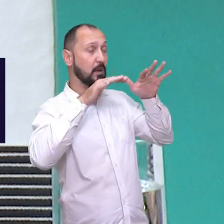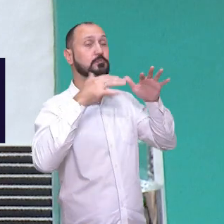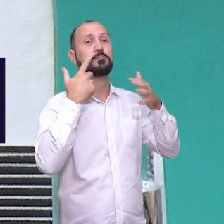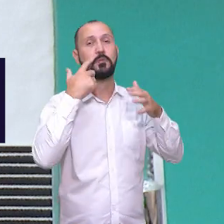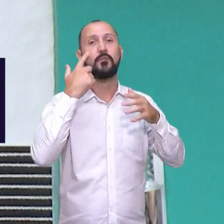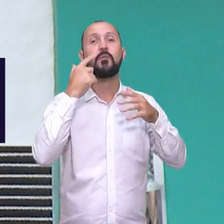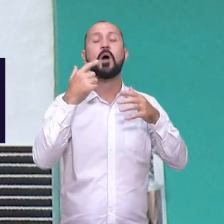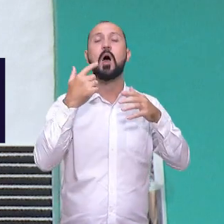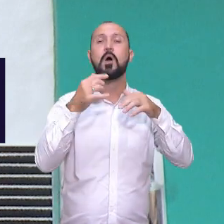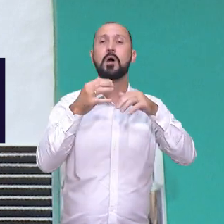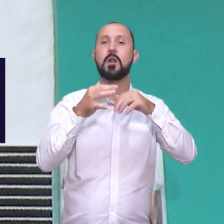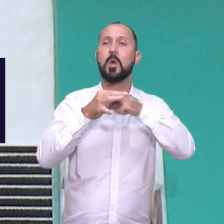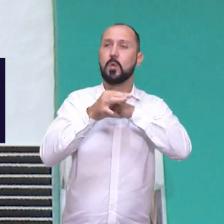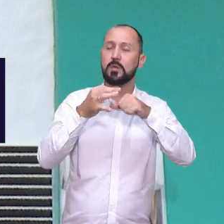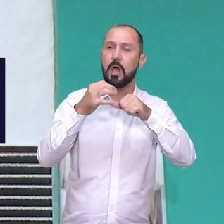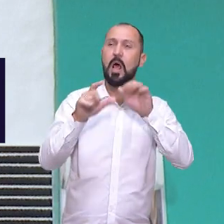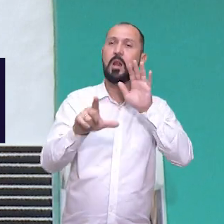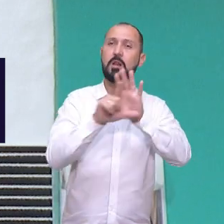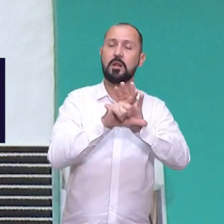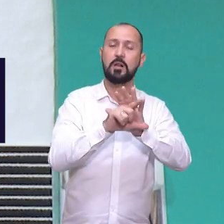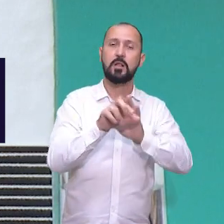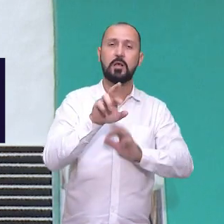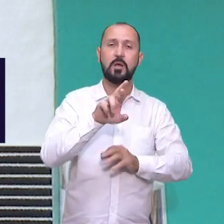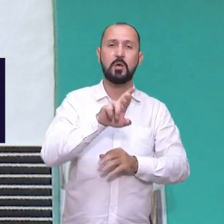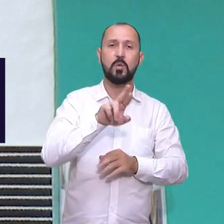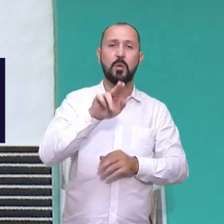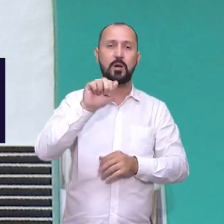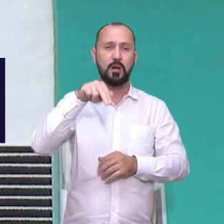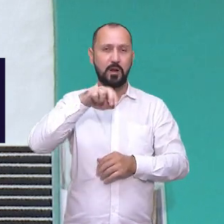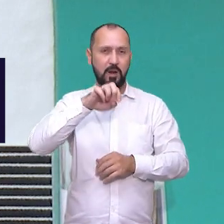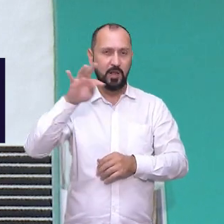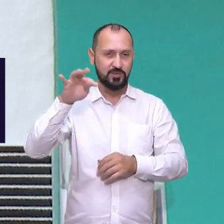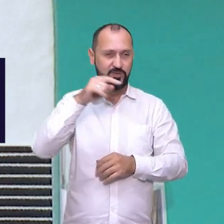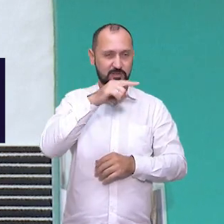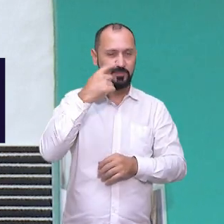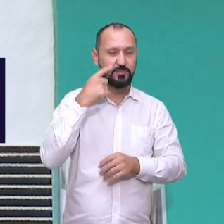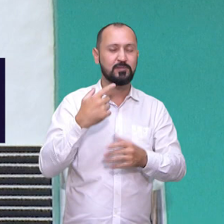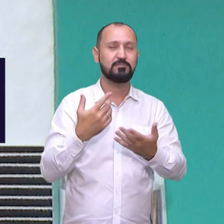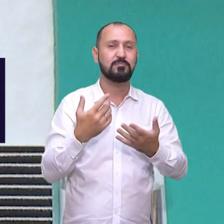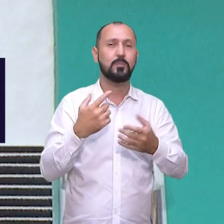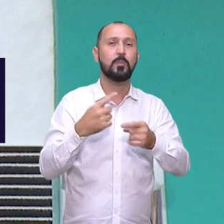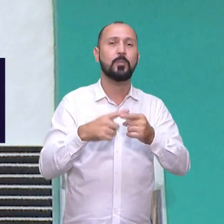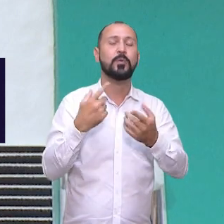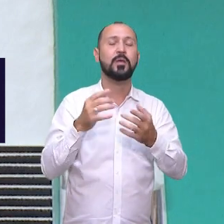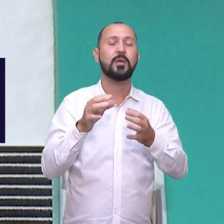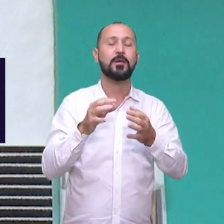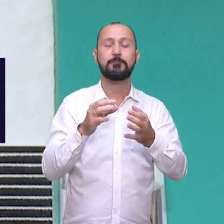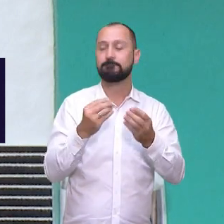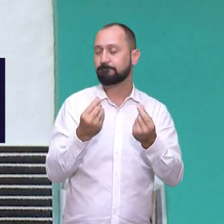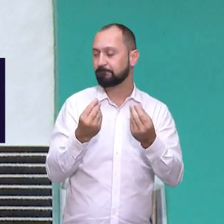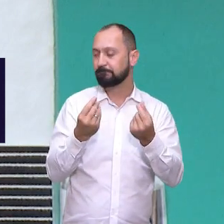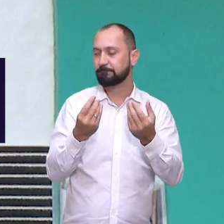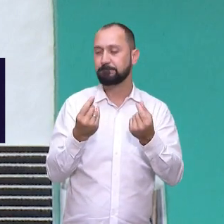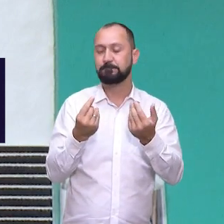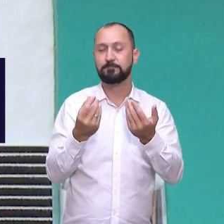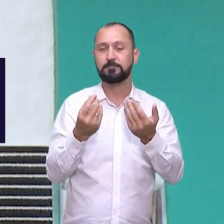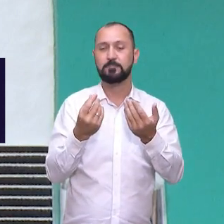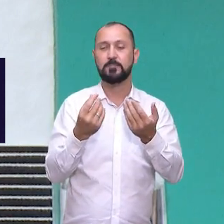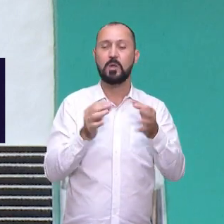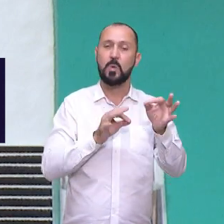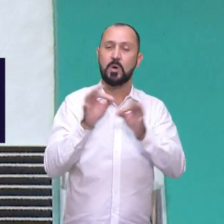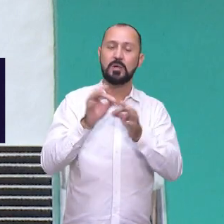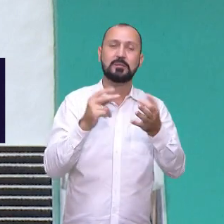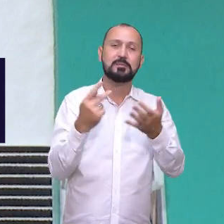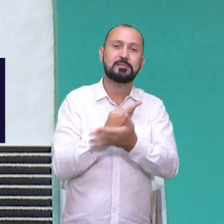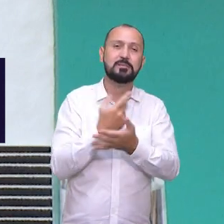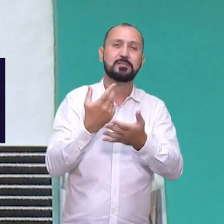vem acontecendo, talvez muitos vêm criticando a Lei Rouanet, né? Que por ela talvez ser